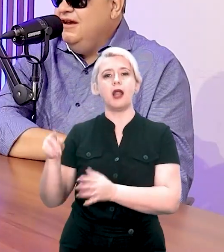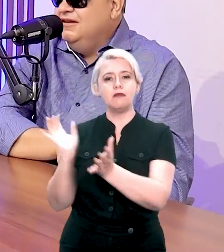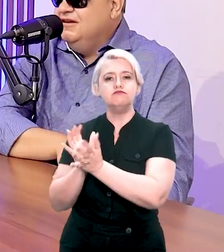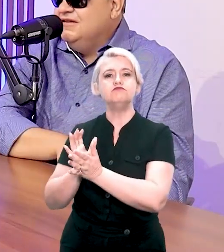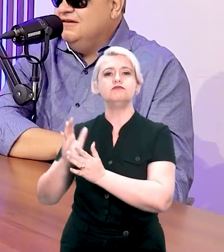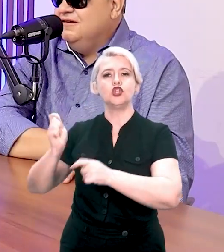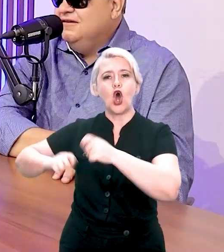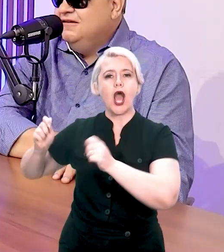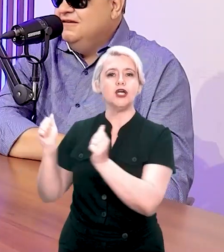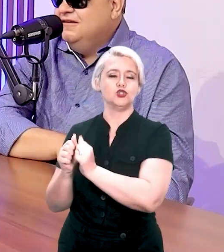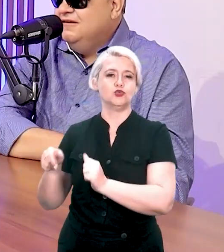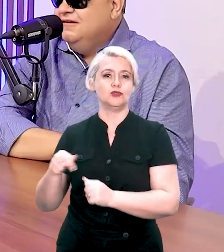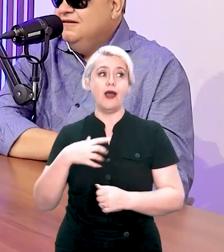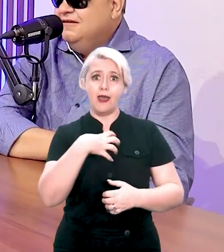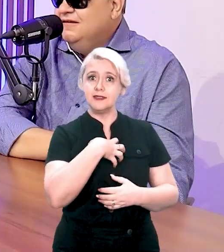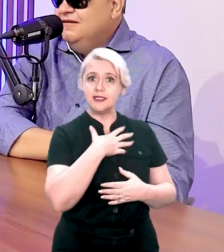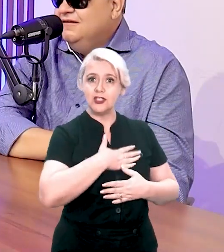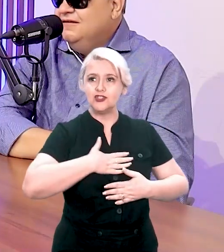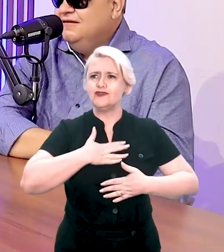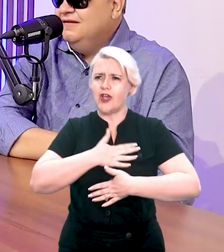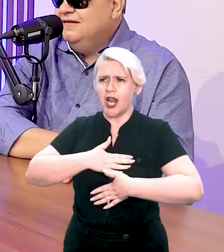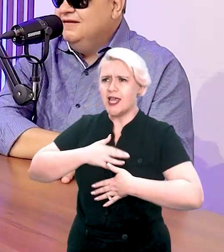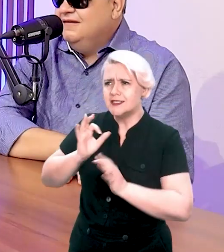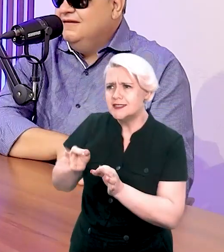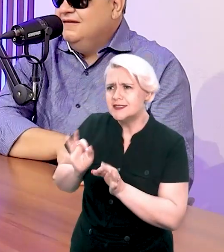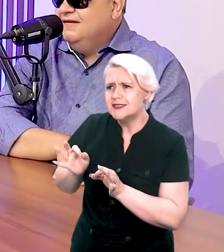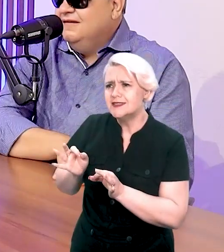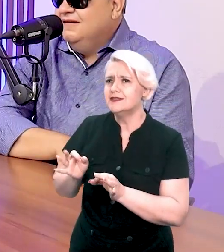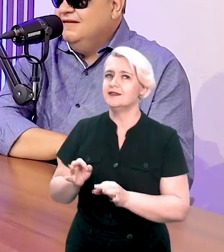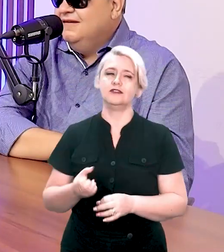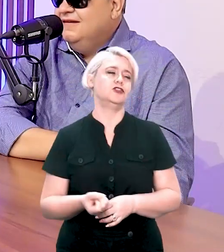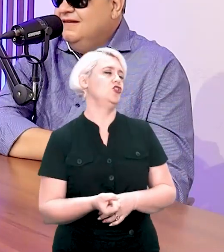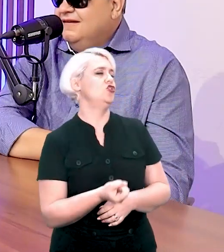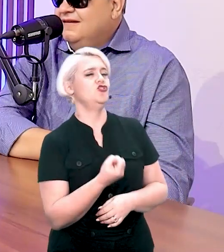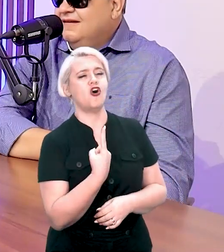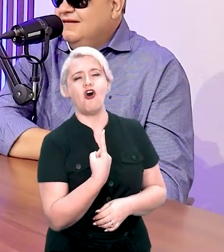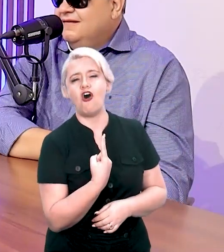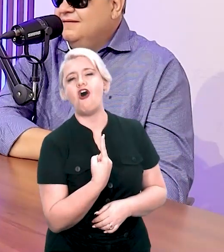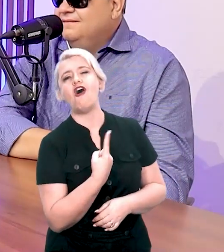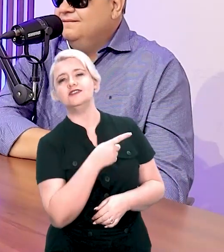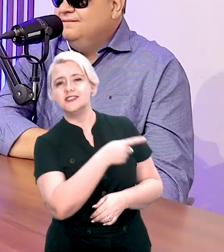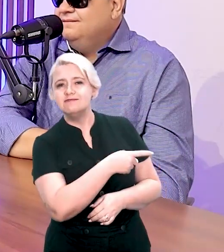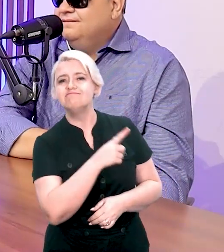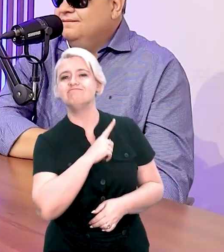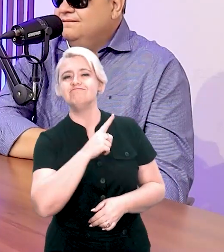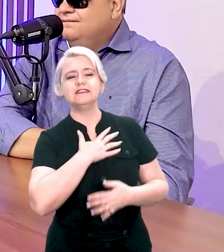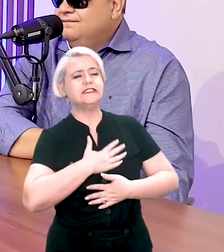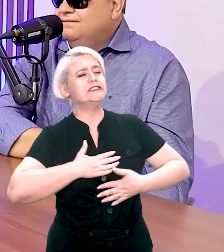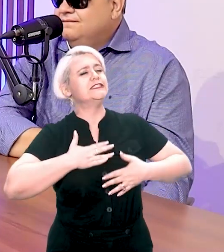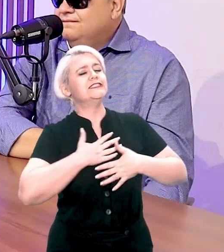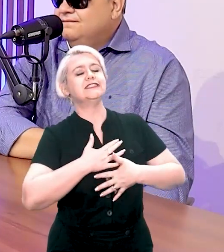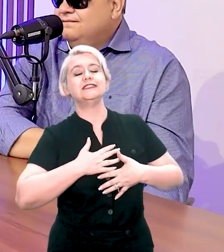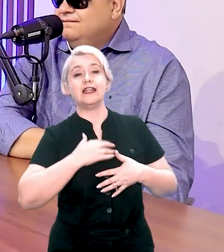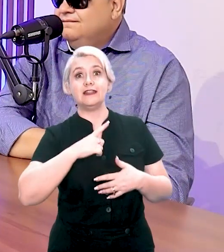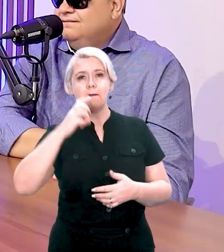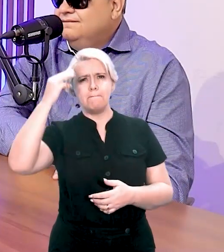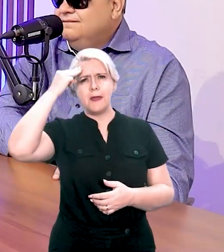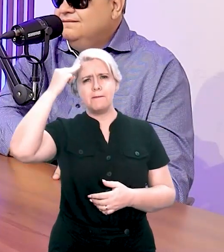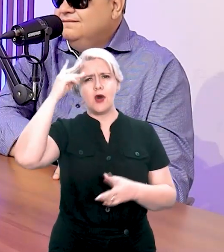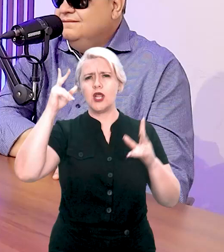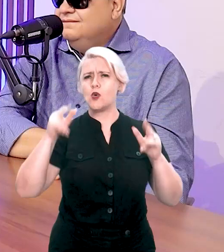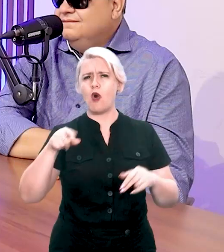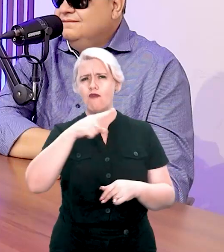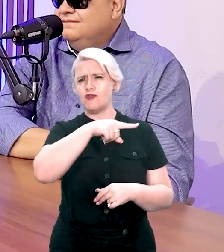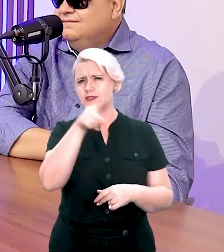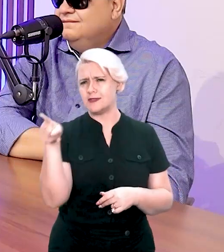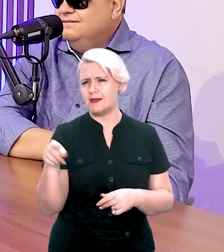ele se realiza. Nossa, cara. Ele tem uma memória como vocês, assim,